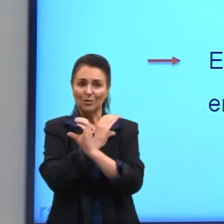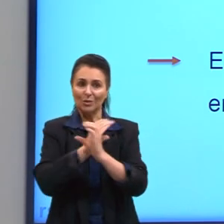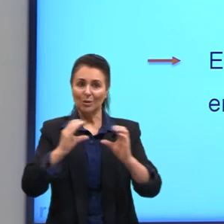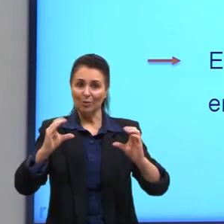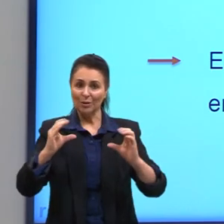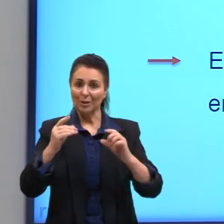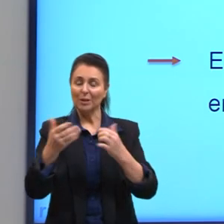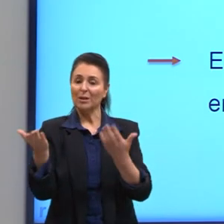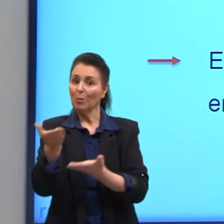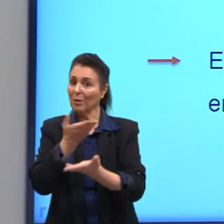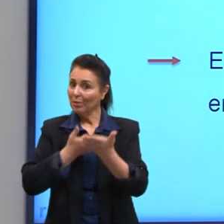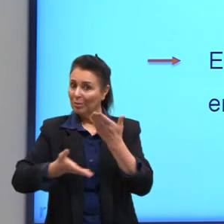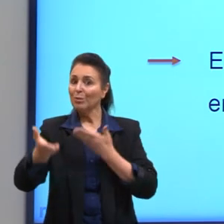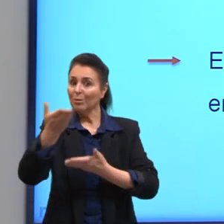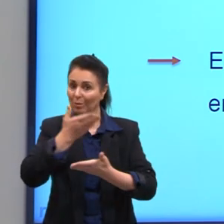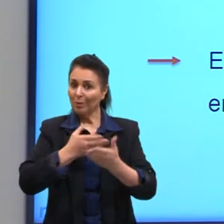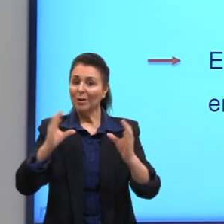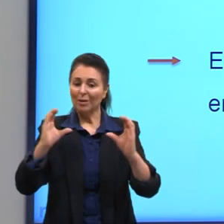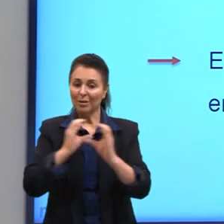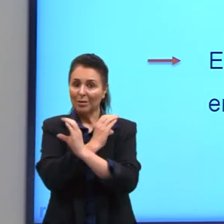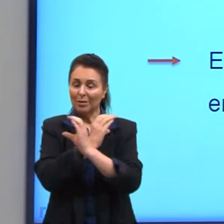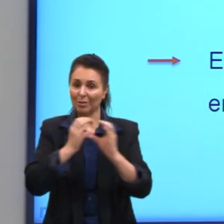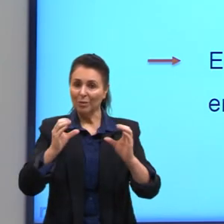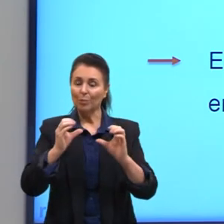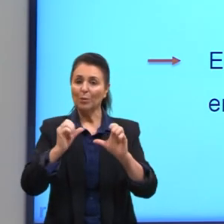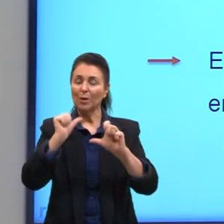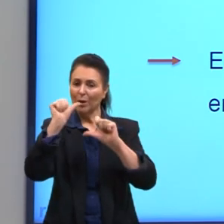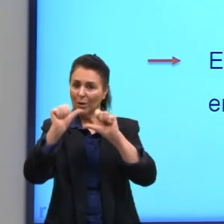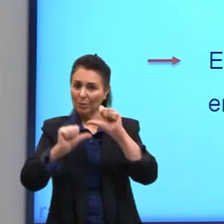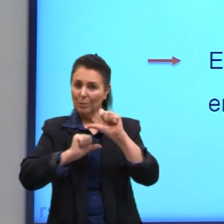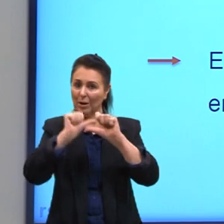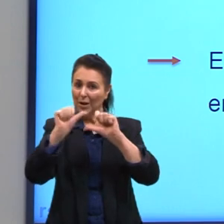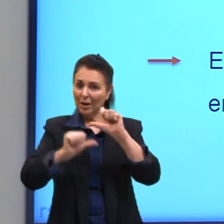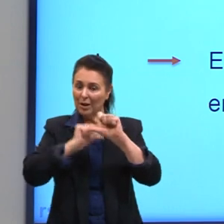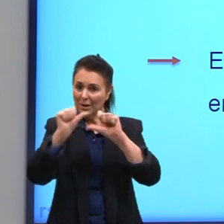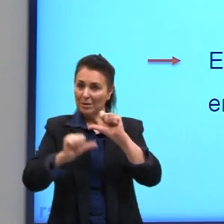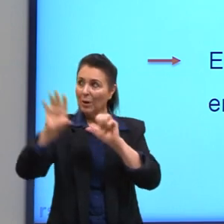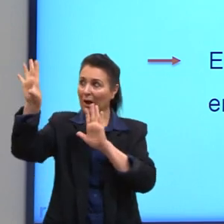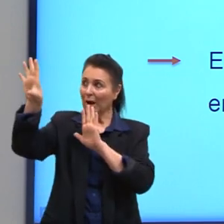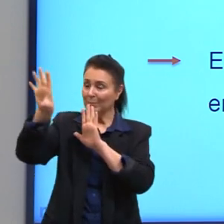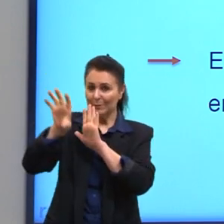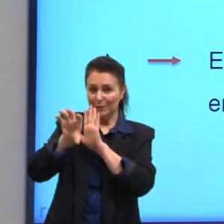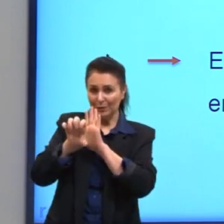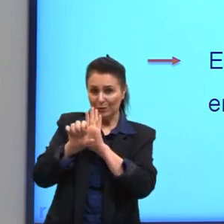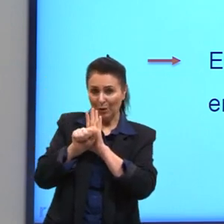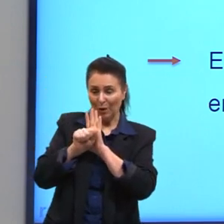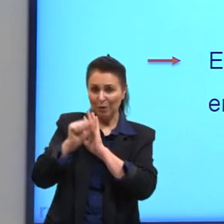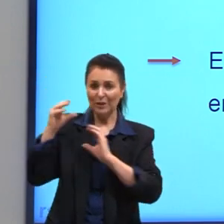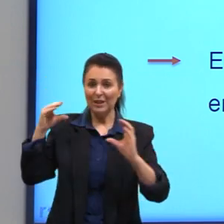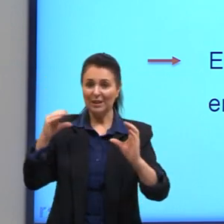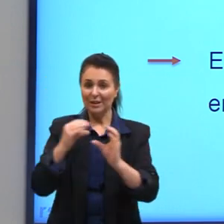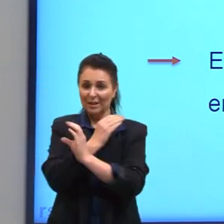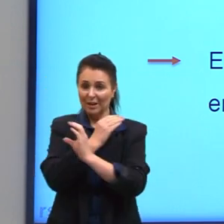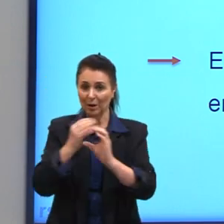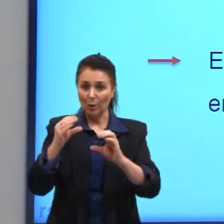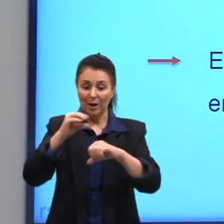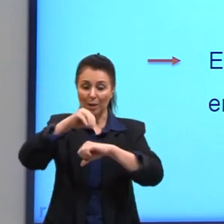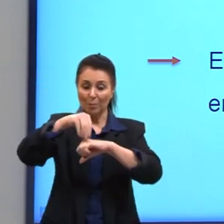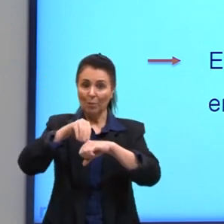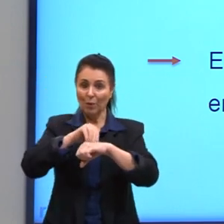uma troca de calor porque é uma reação de absorve calor do sol e consegue que as moléculas se agitam